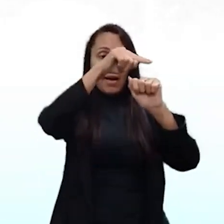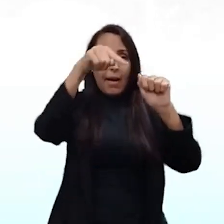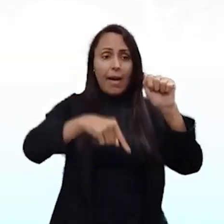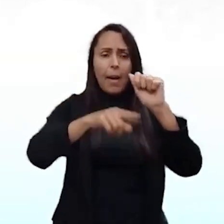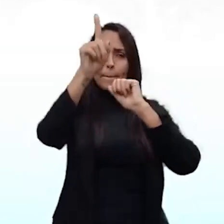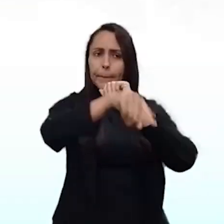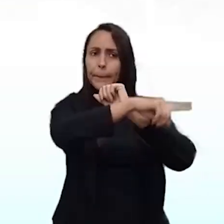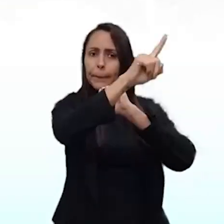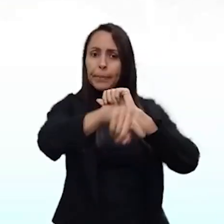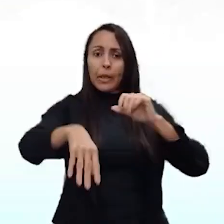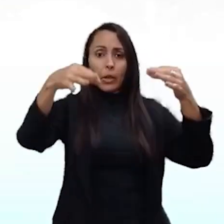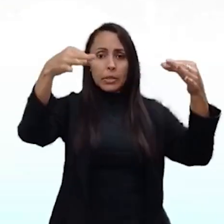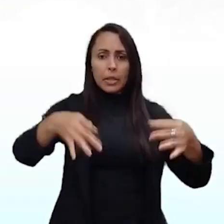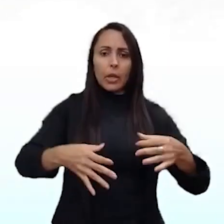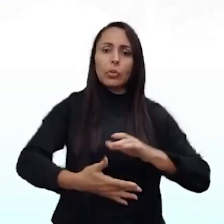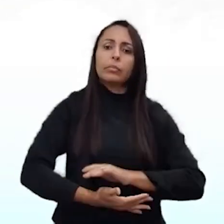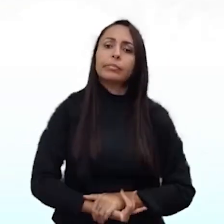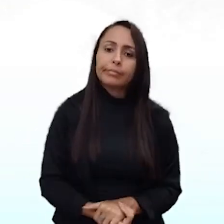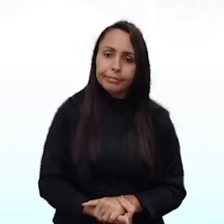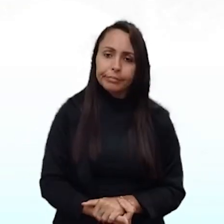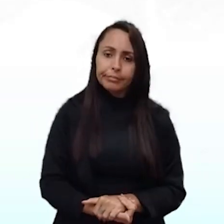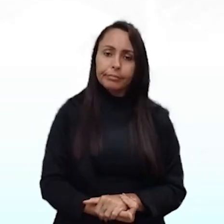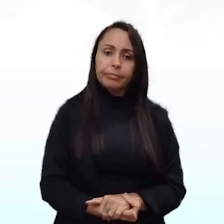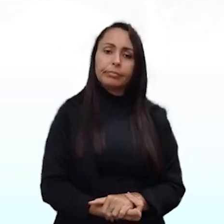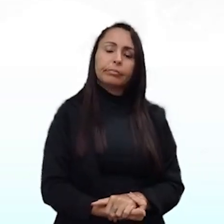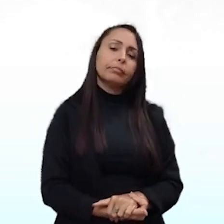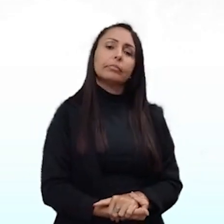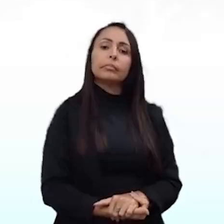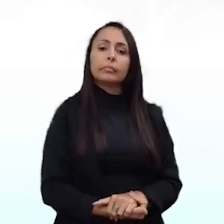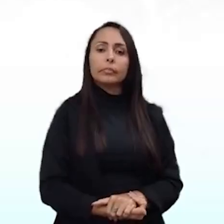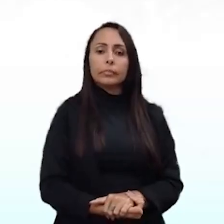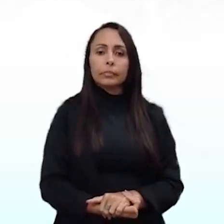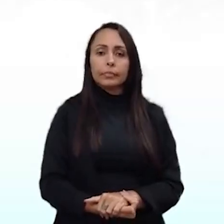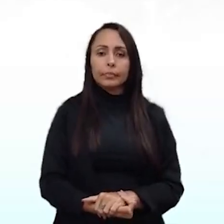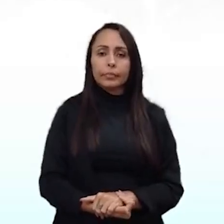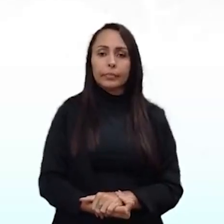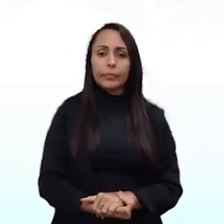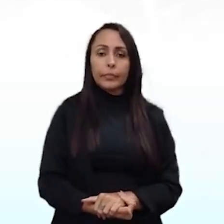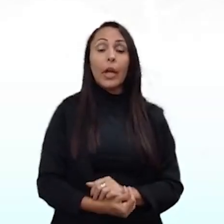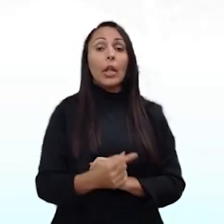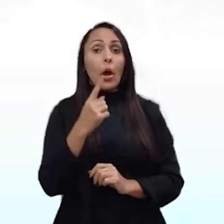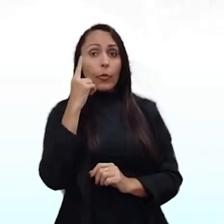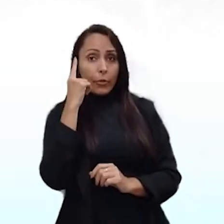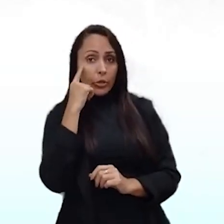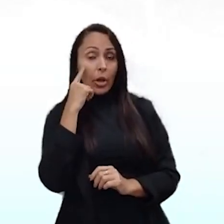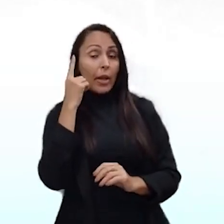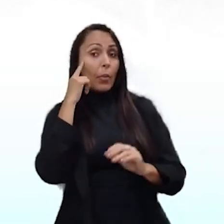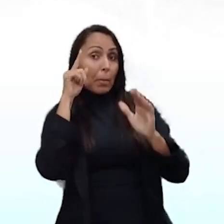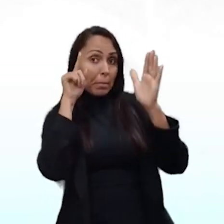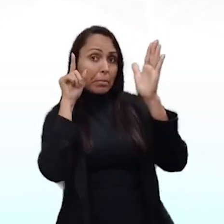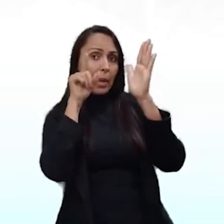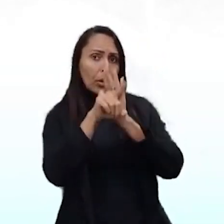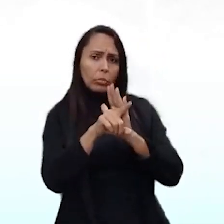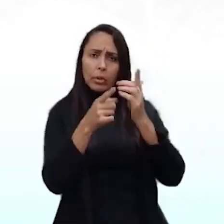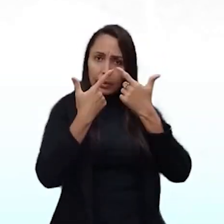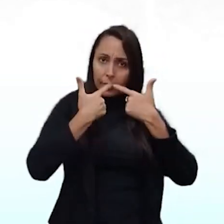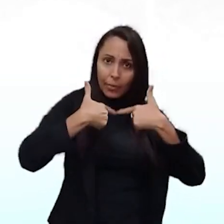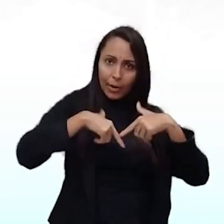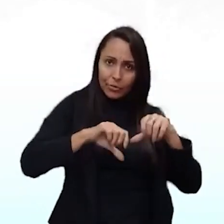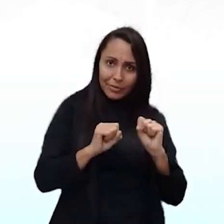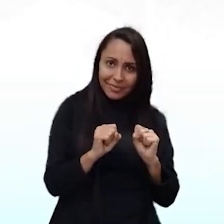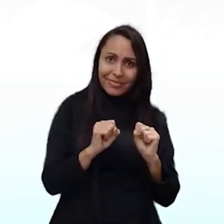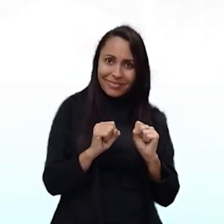letra A, o intuito de combater e remover o racismo no esporte. Então veja, é uma questão de